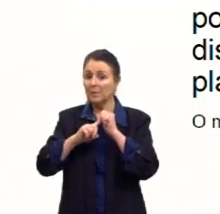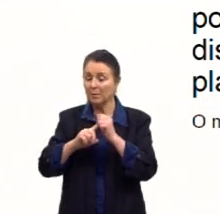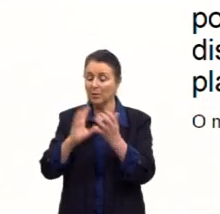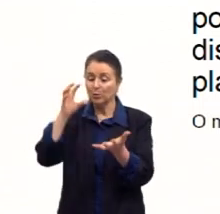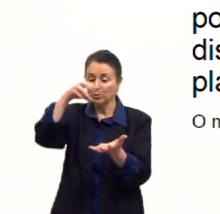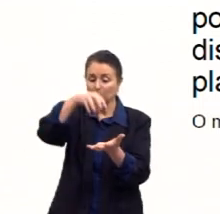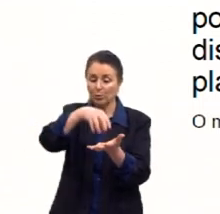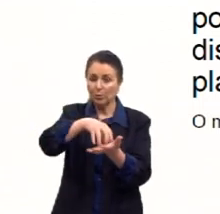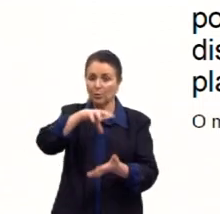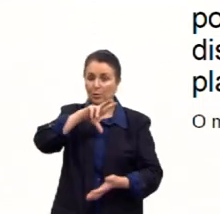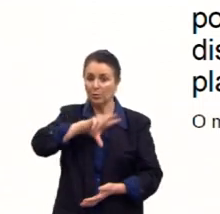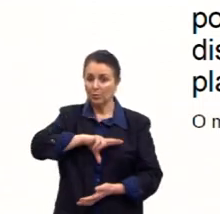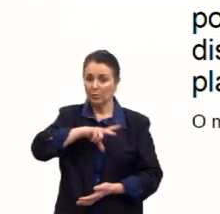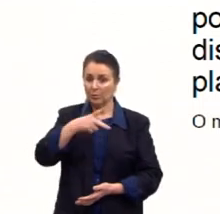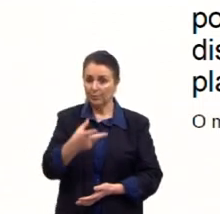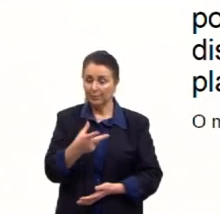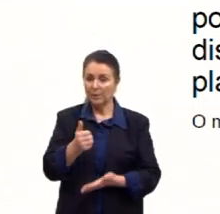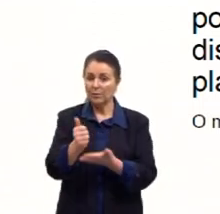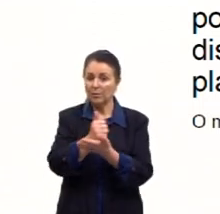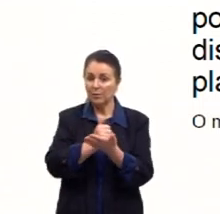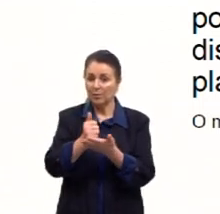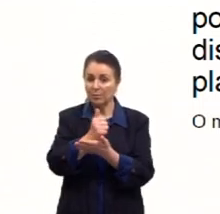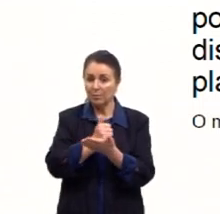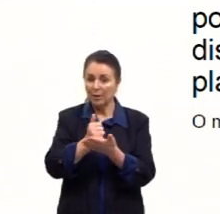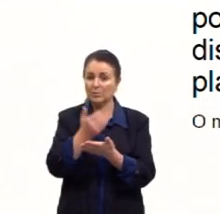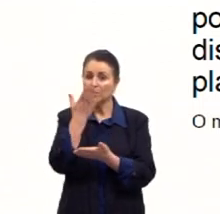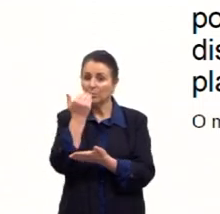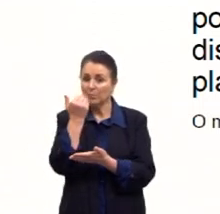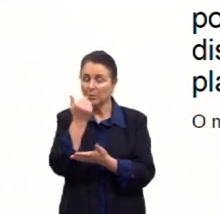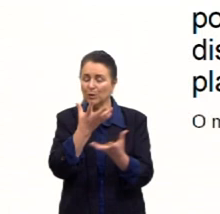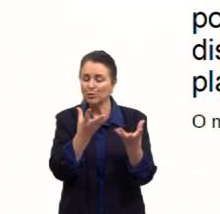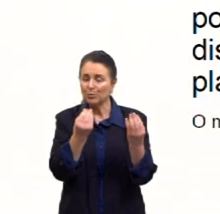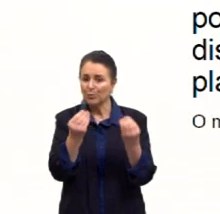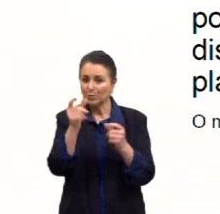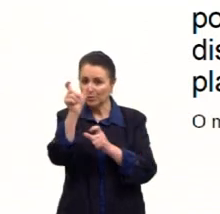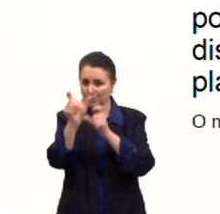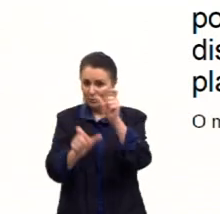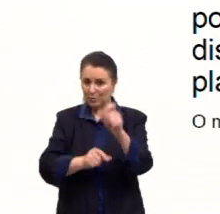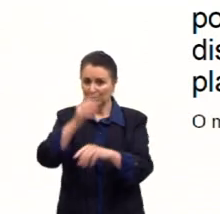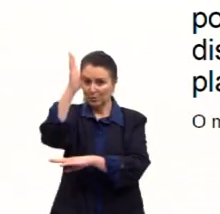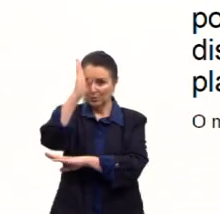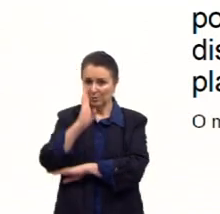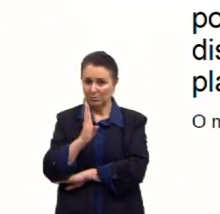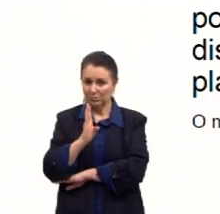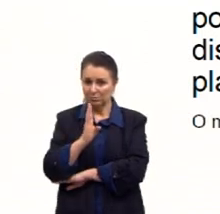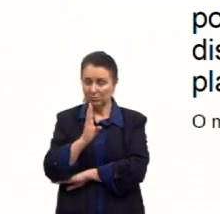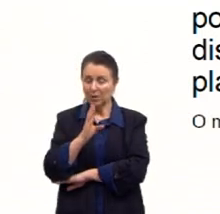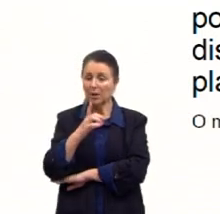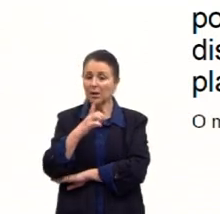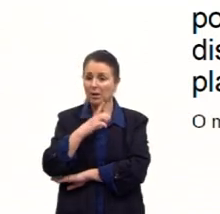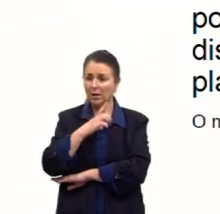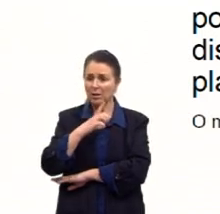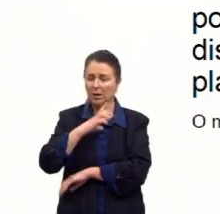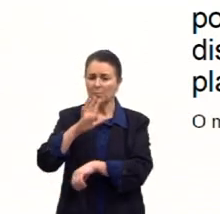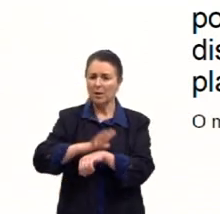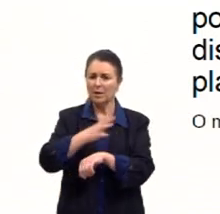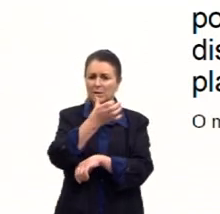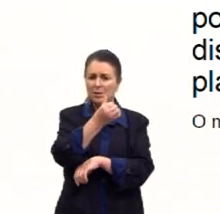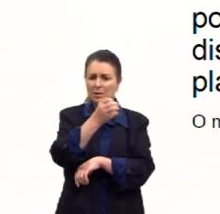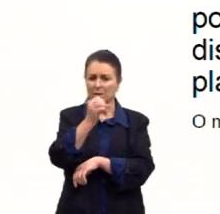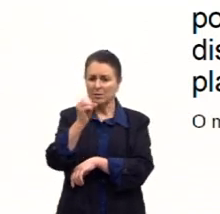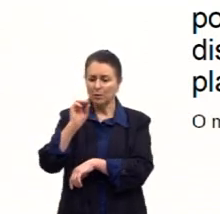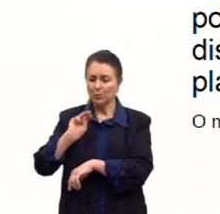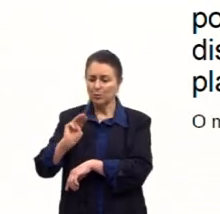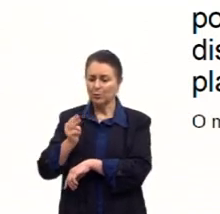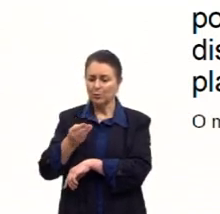é a base de sustento de muitos brasileiros e o único alimento disponível para mais de 600